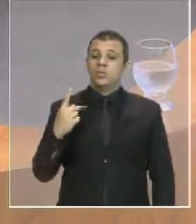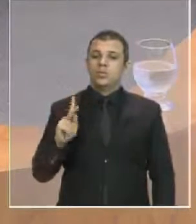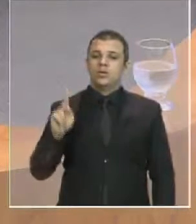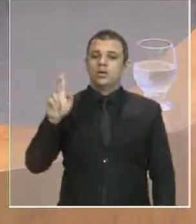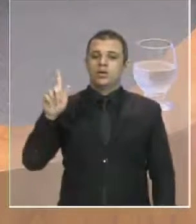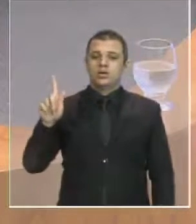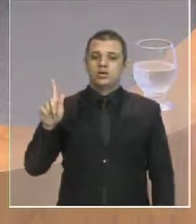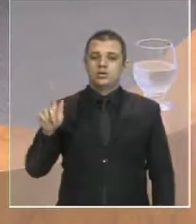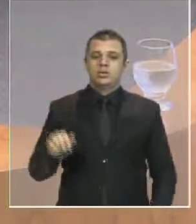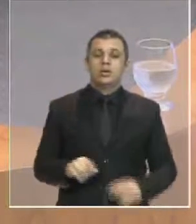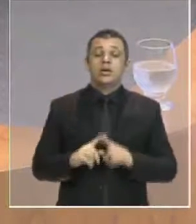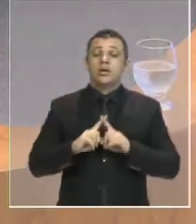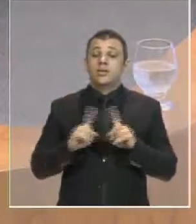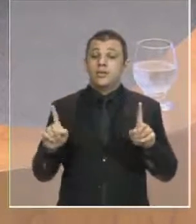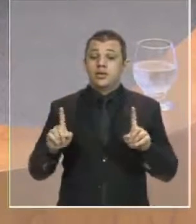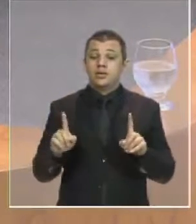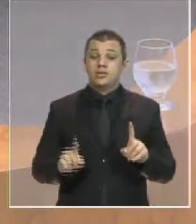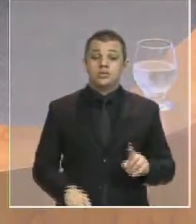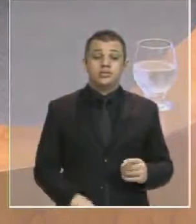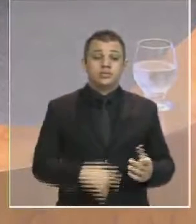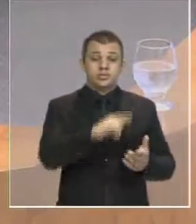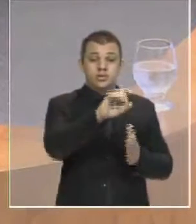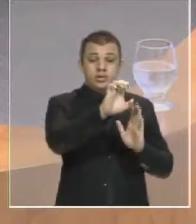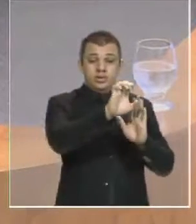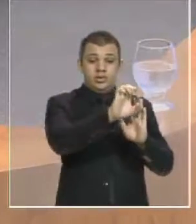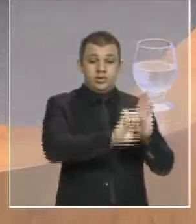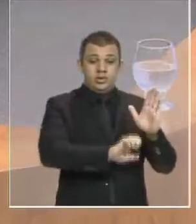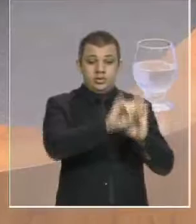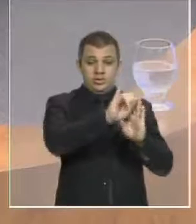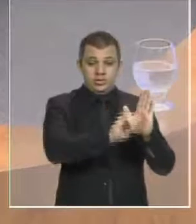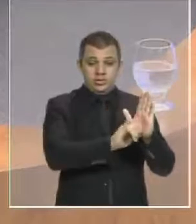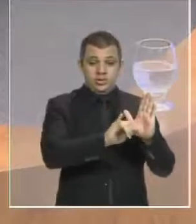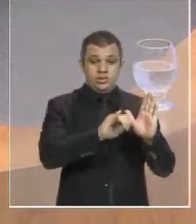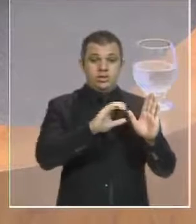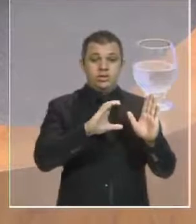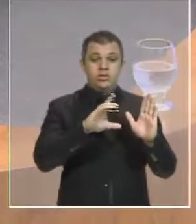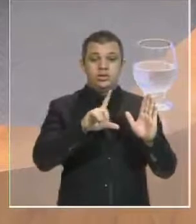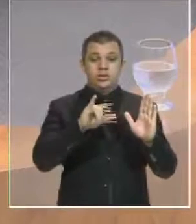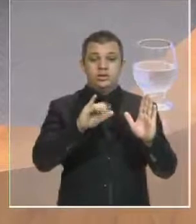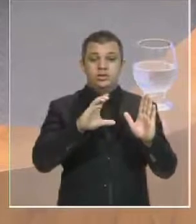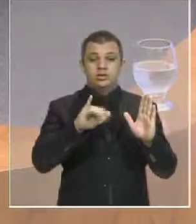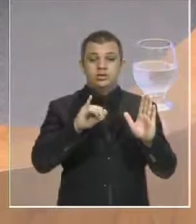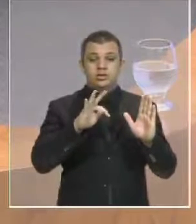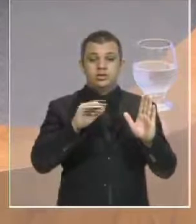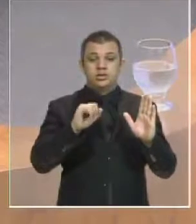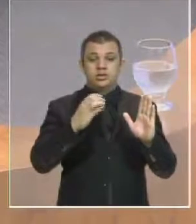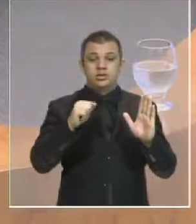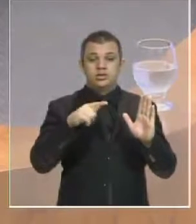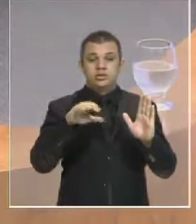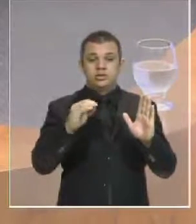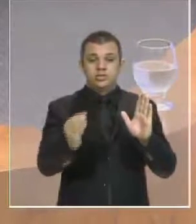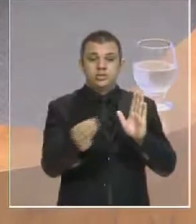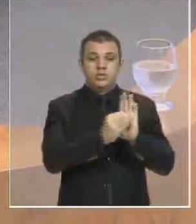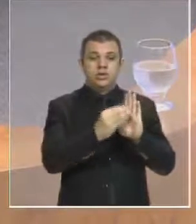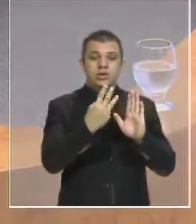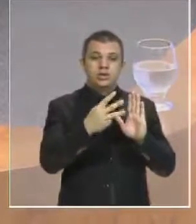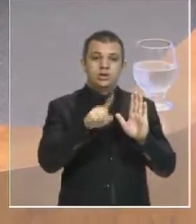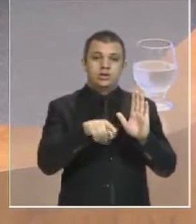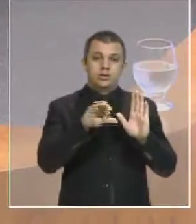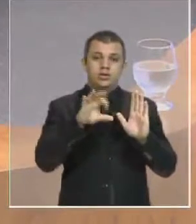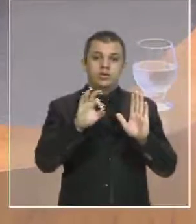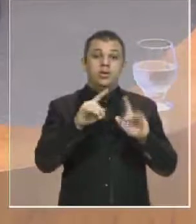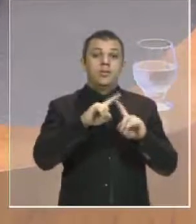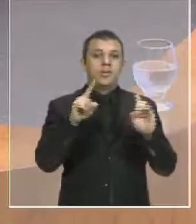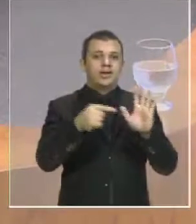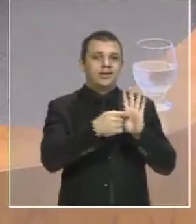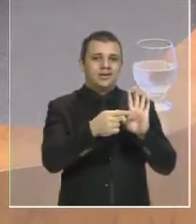licitação, bem clara, coloca a estimativa de R$ 3,90, 200 gramas. E que, se multiplicar por